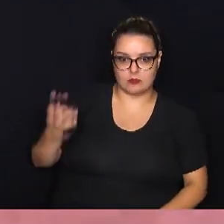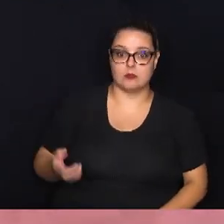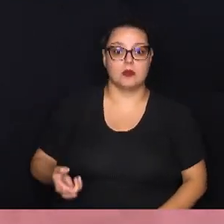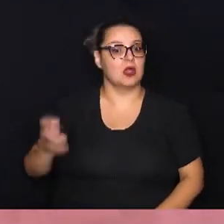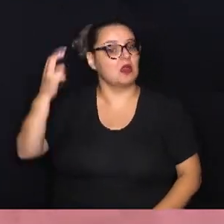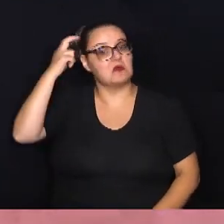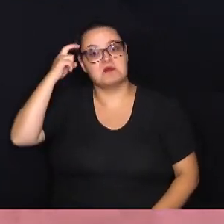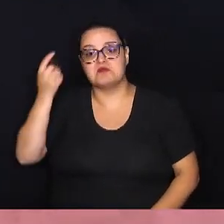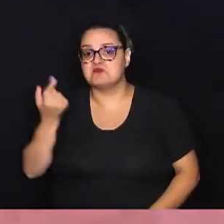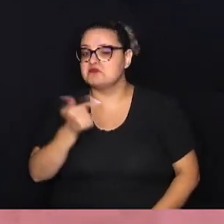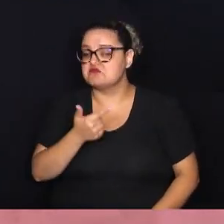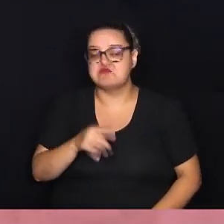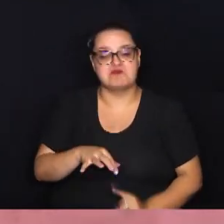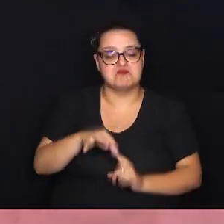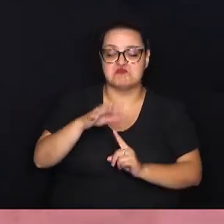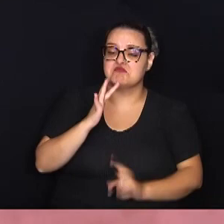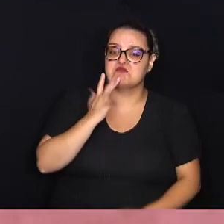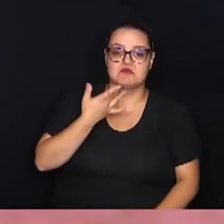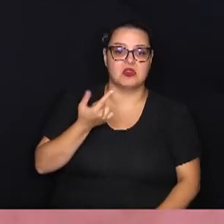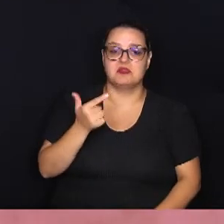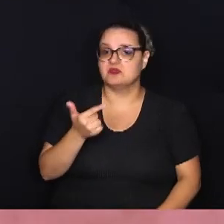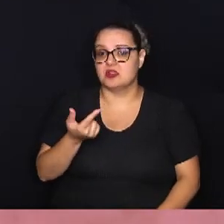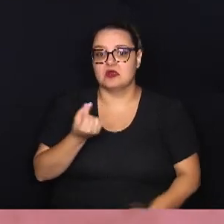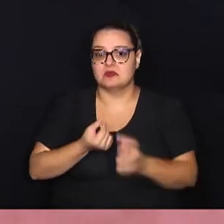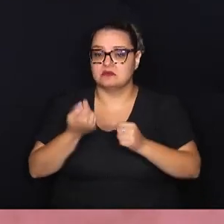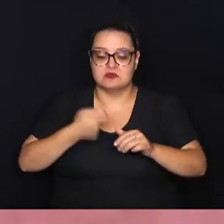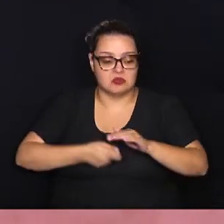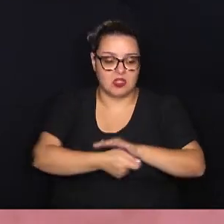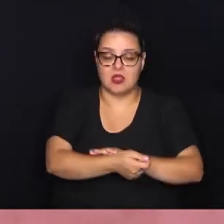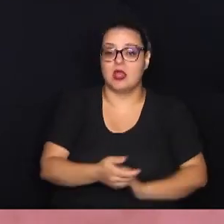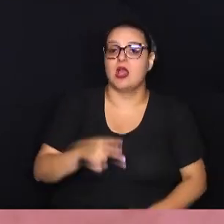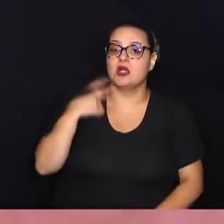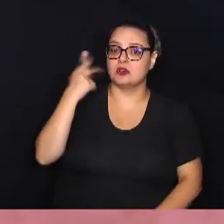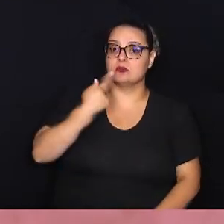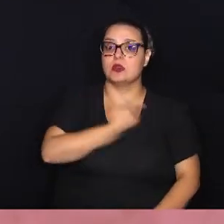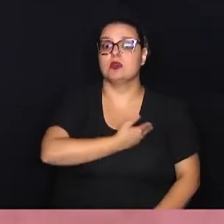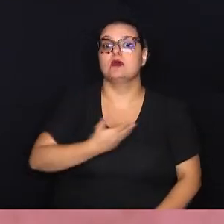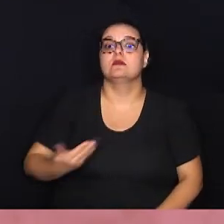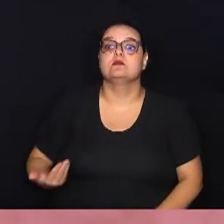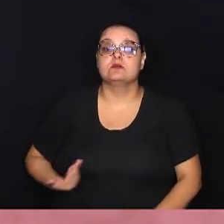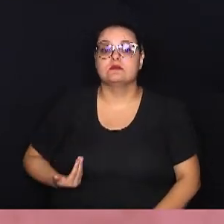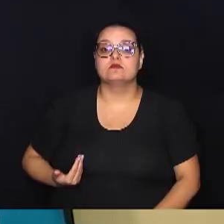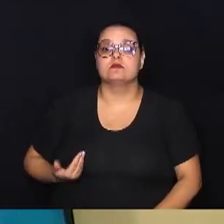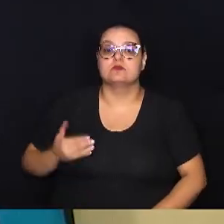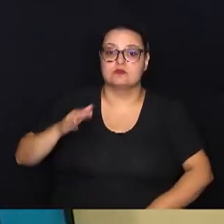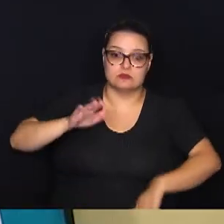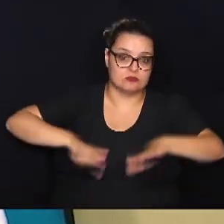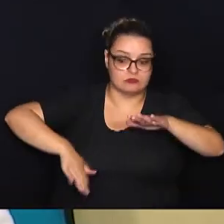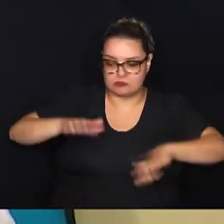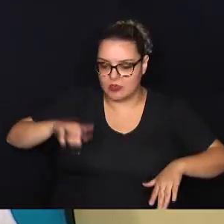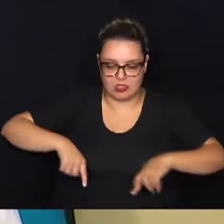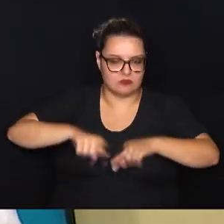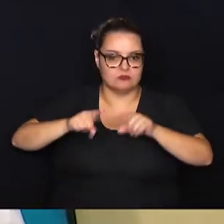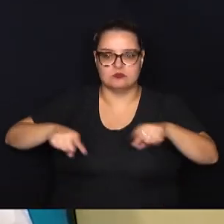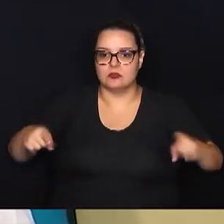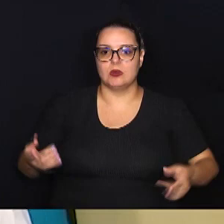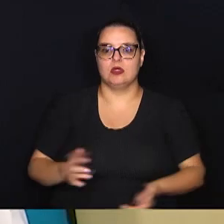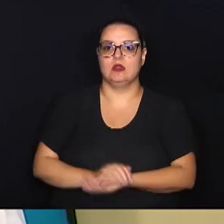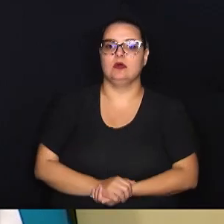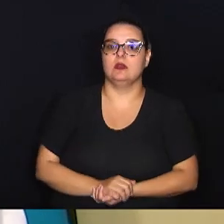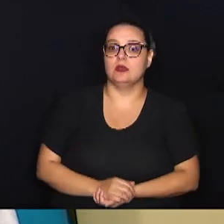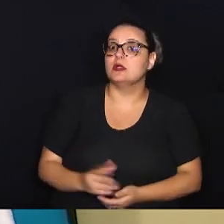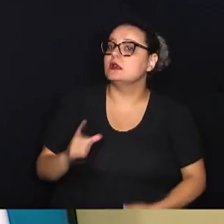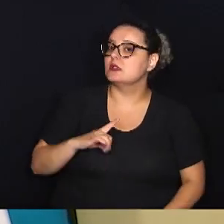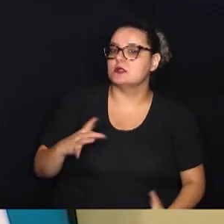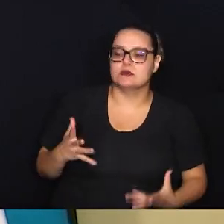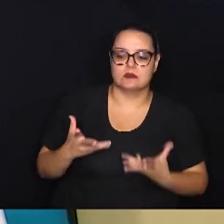não é investida, né, dos quais as políticas públicas são tão descontinuadas. Tem sido de uma riqueza muito grande para